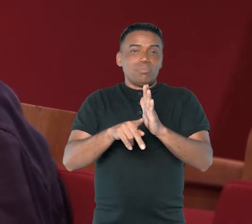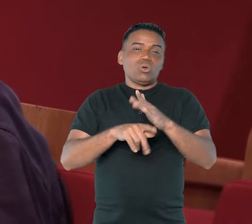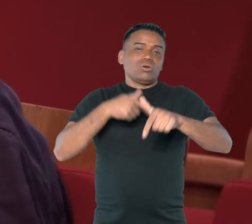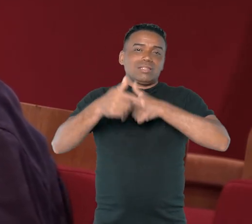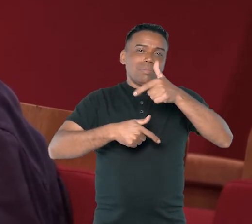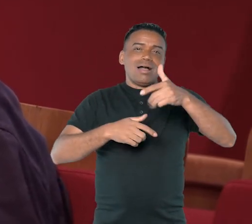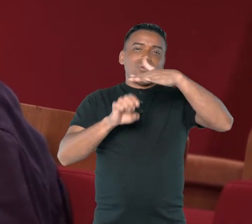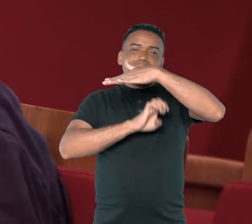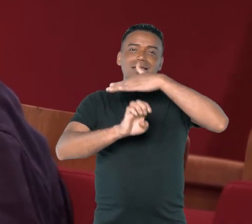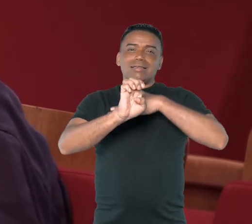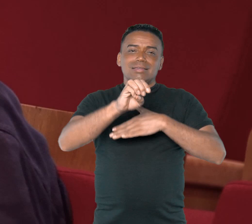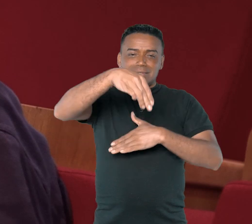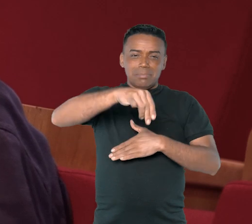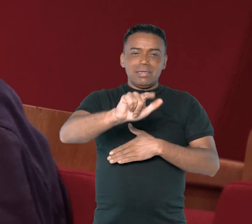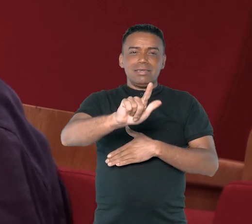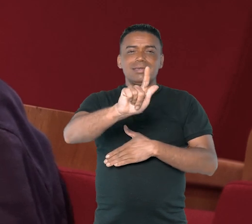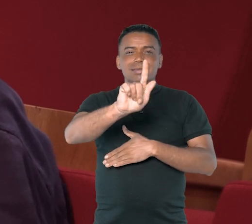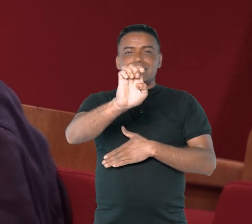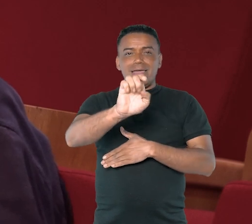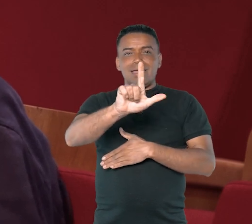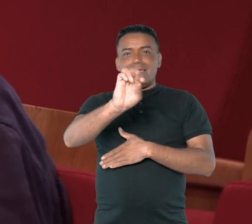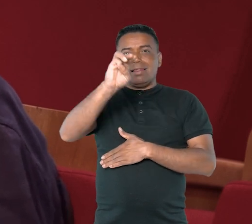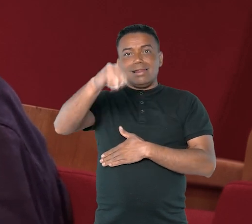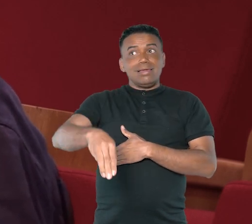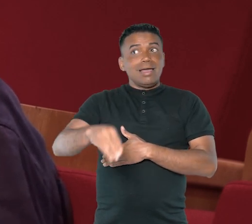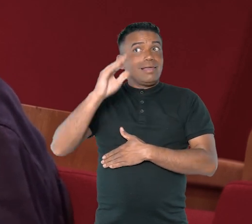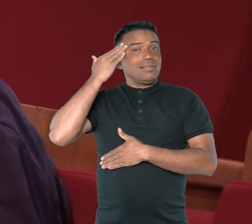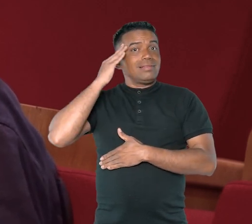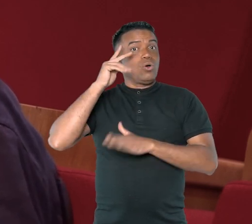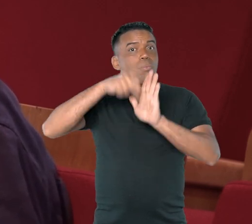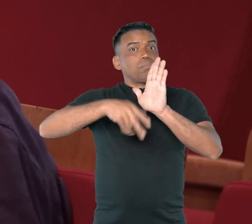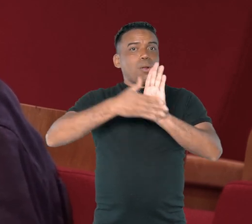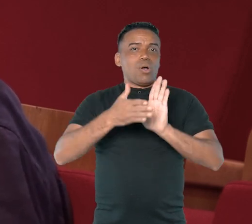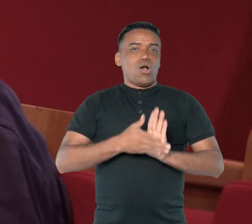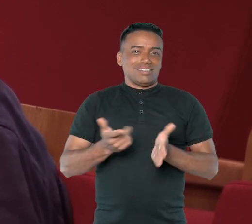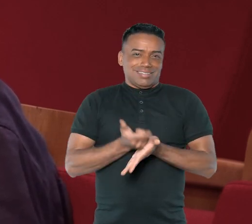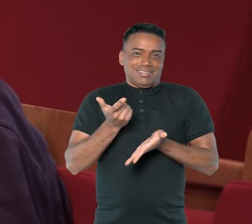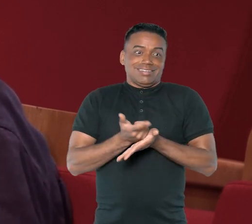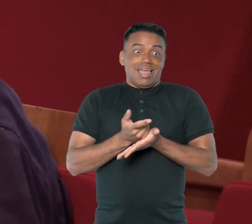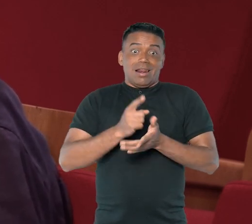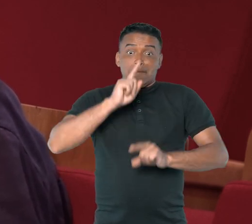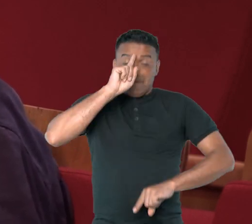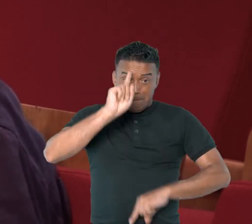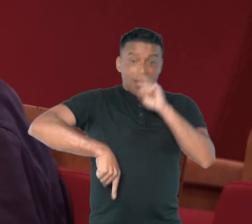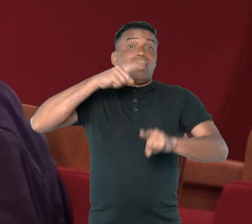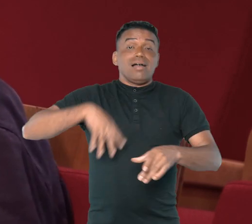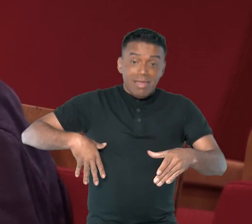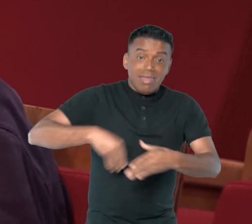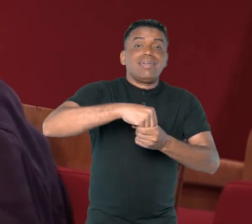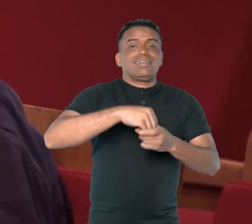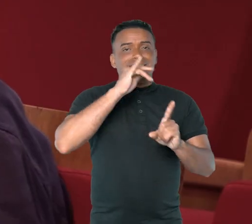pela edição eu acho que ela compreendeu o que é o livro. E ela, na verdade, ela alavanca e faz parte da narrativa. A edição